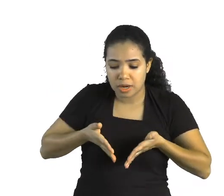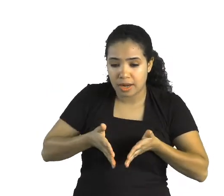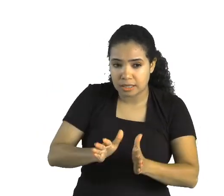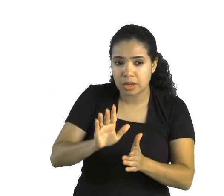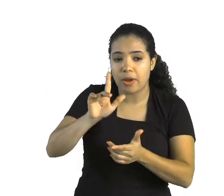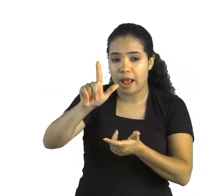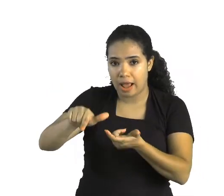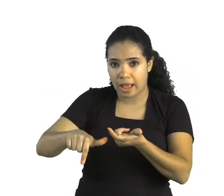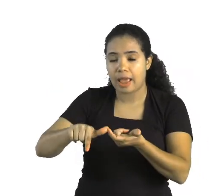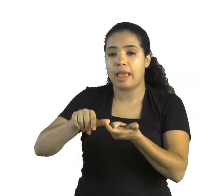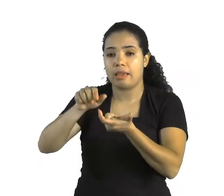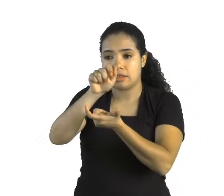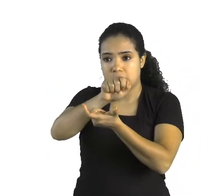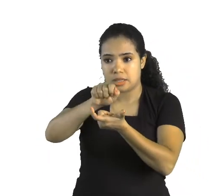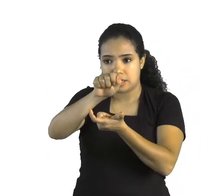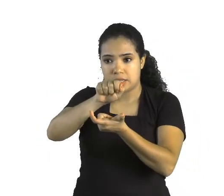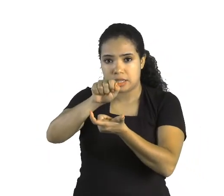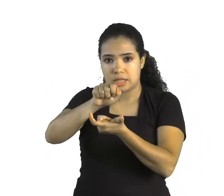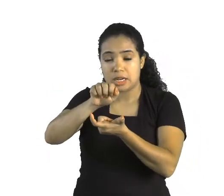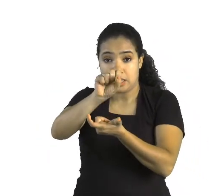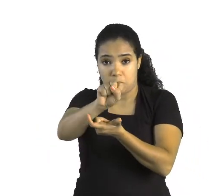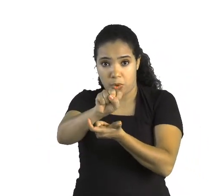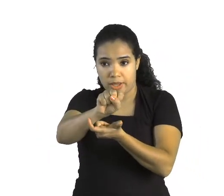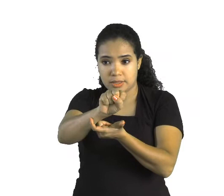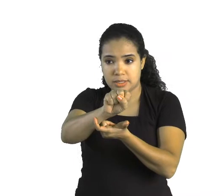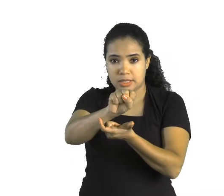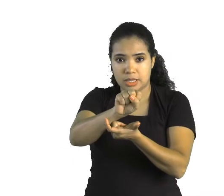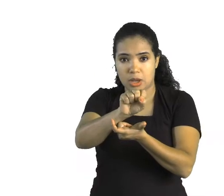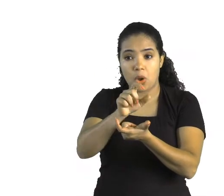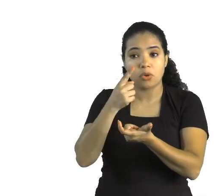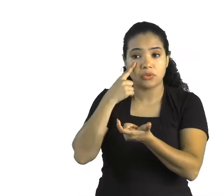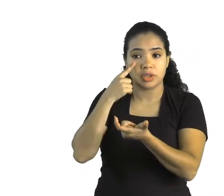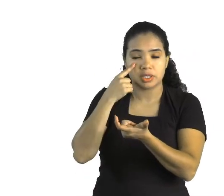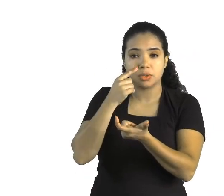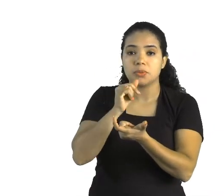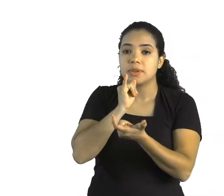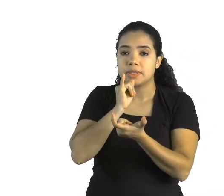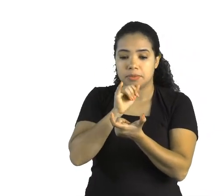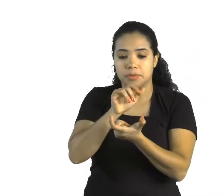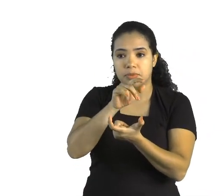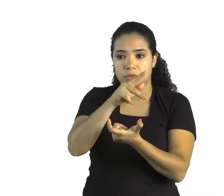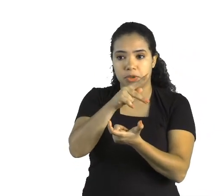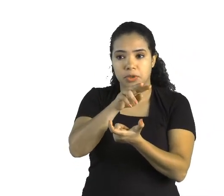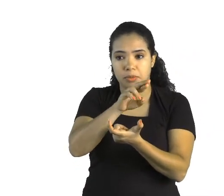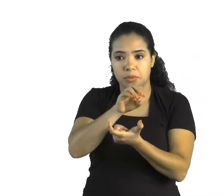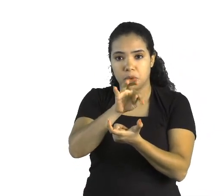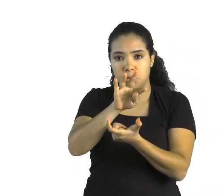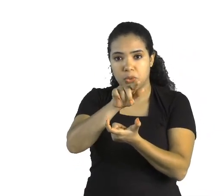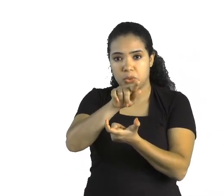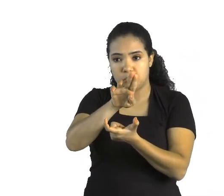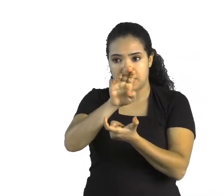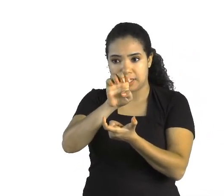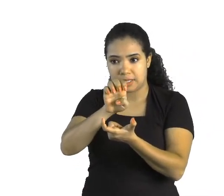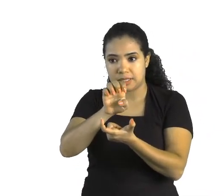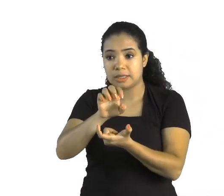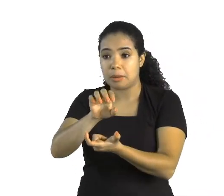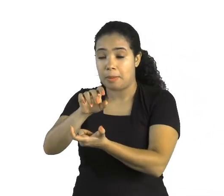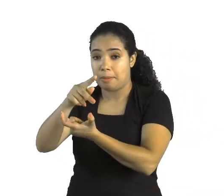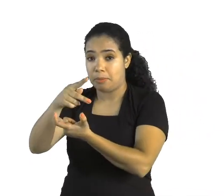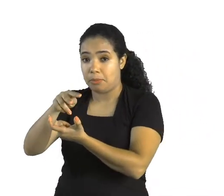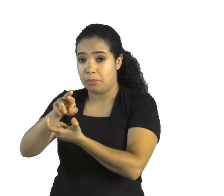também é escrita com S, som de Z. Olha o exemplo. Português,